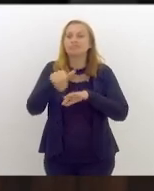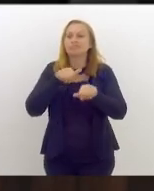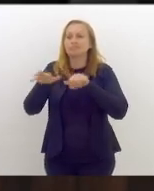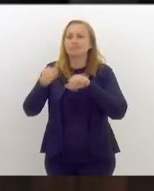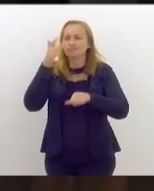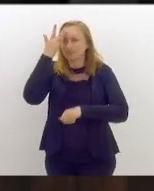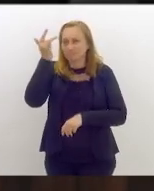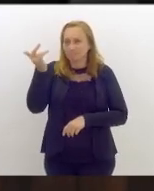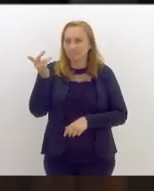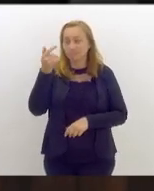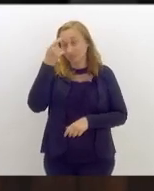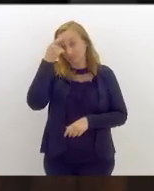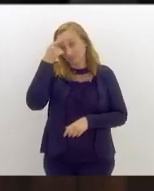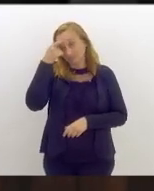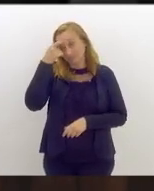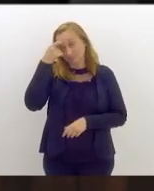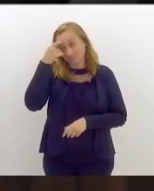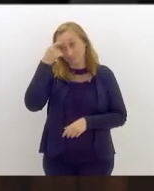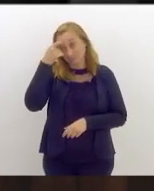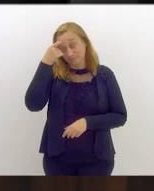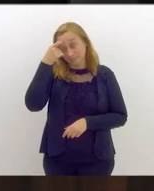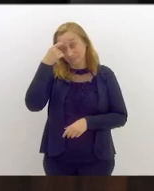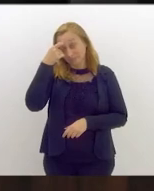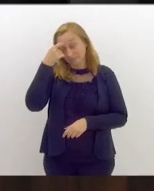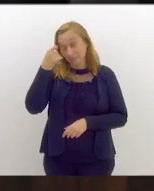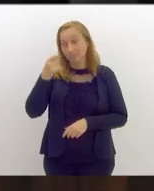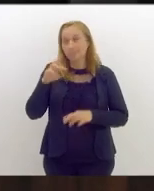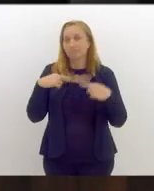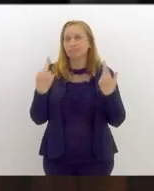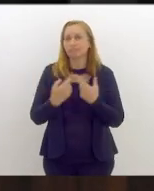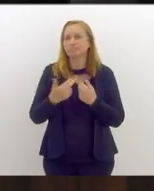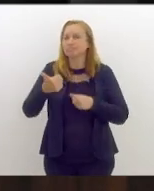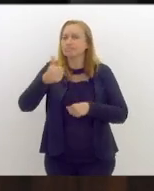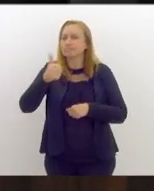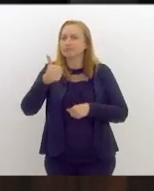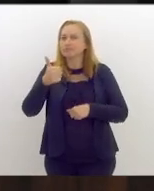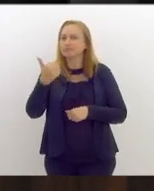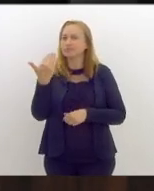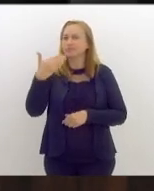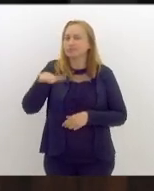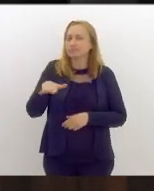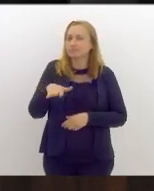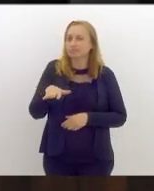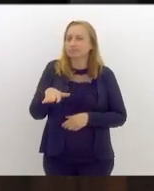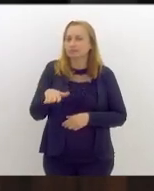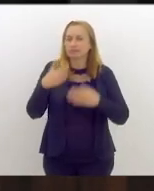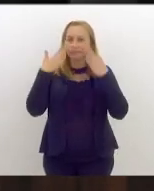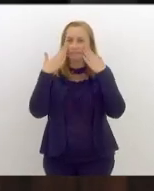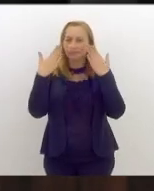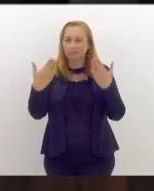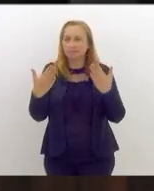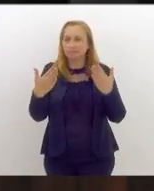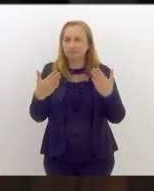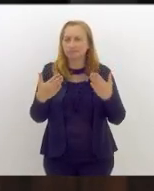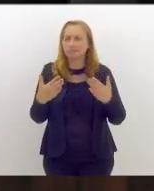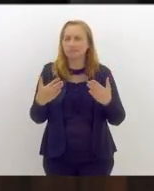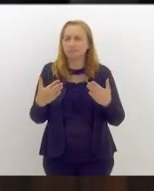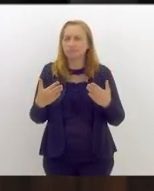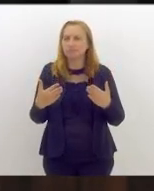amanhã é uma uma reunião 11:30 que é para apresentação